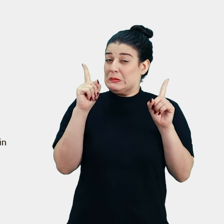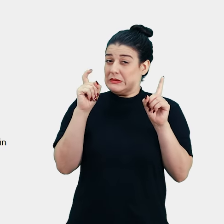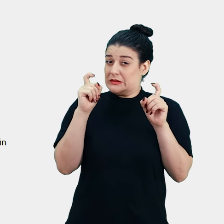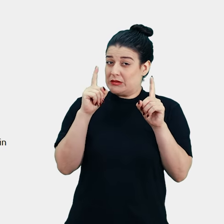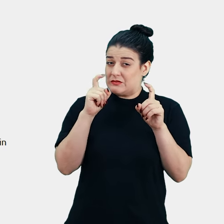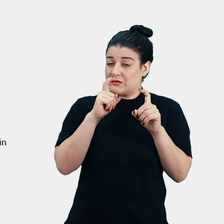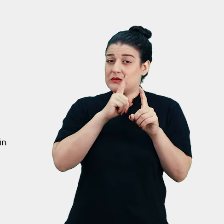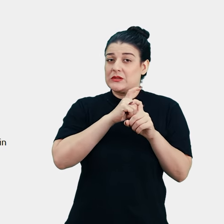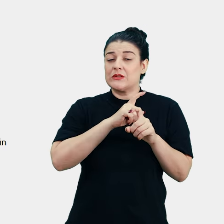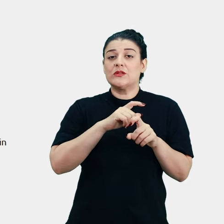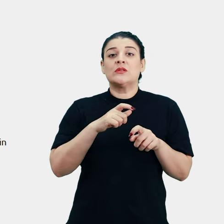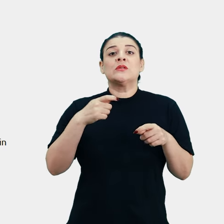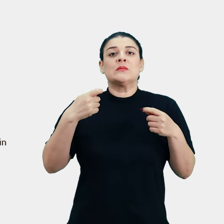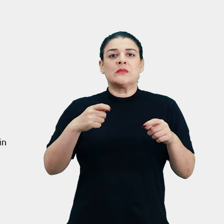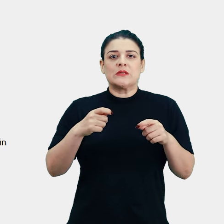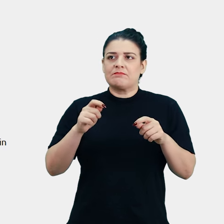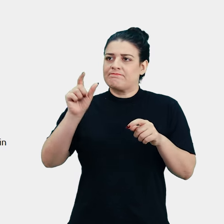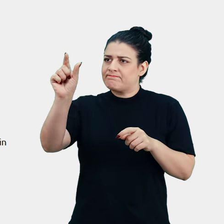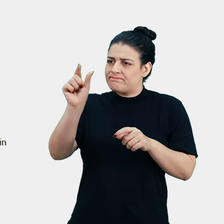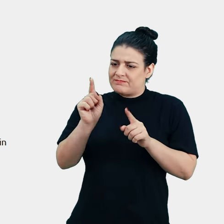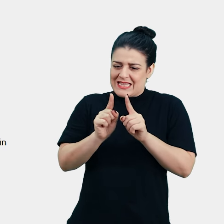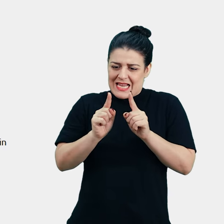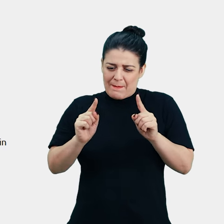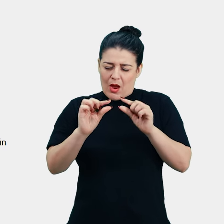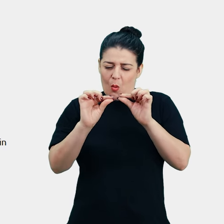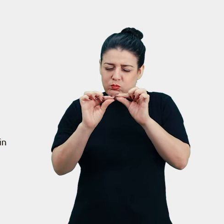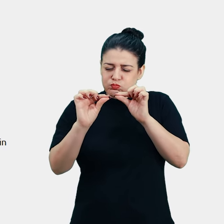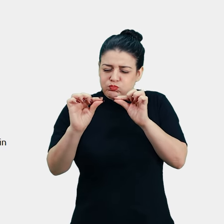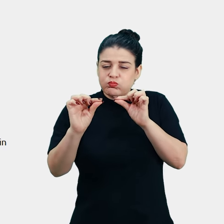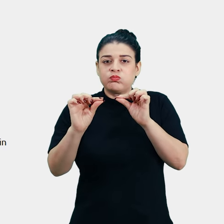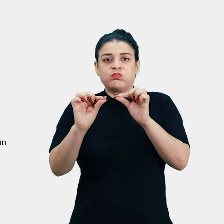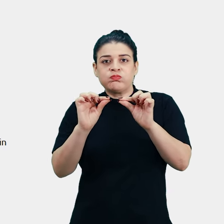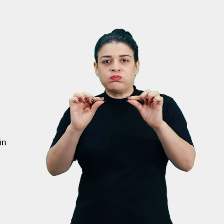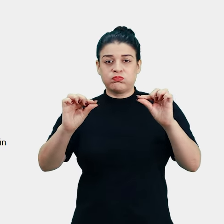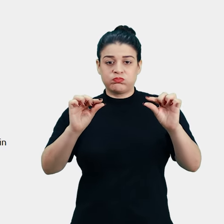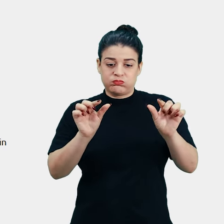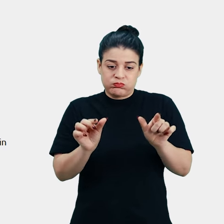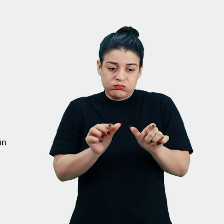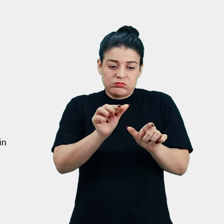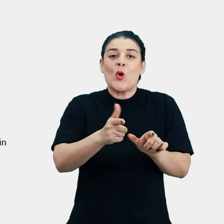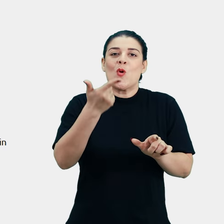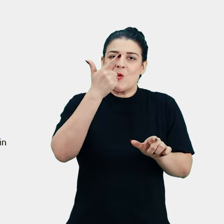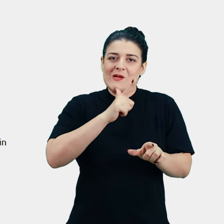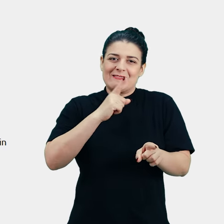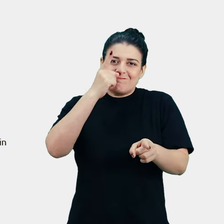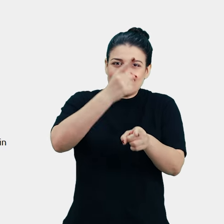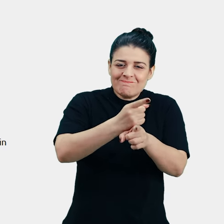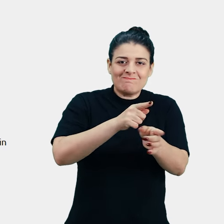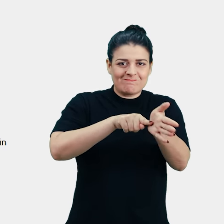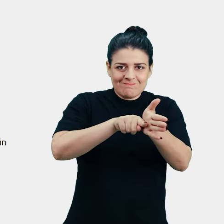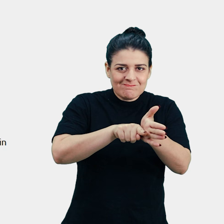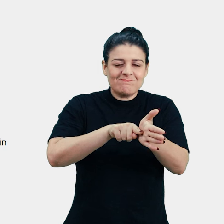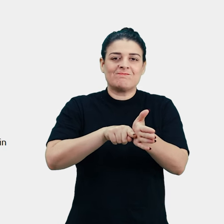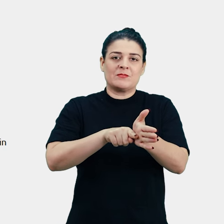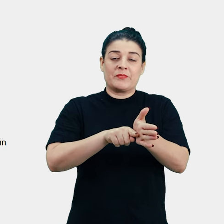difícil, porque tem que ter um corte em tamanho, espessura específica, para que você tenha sucesso durante esse